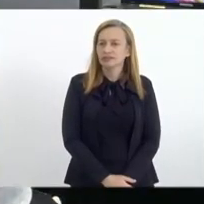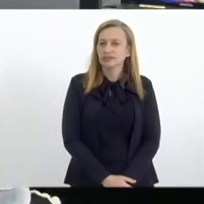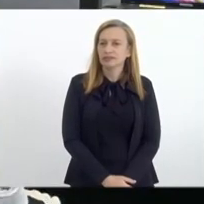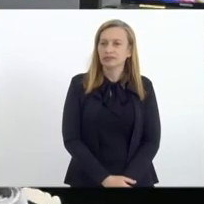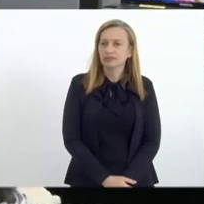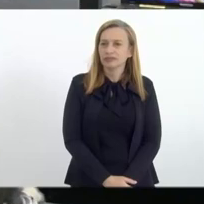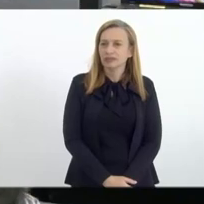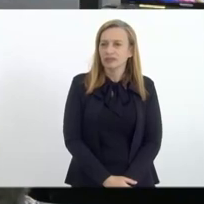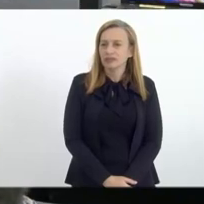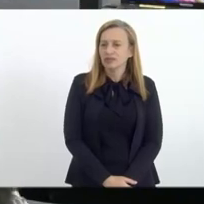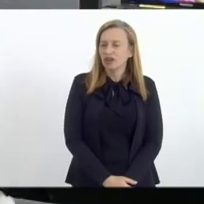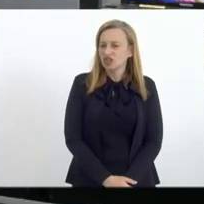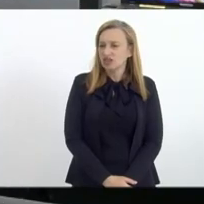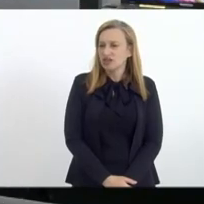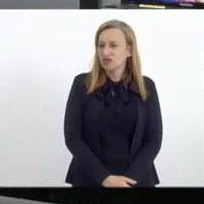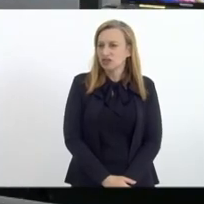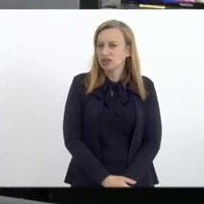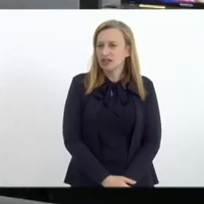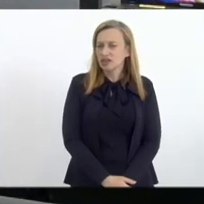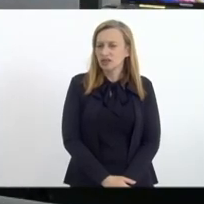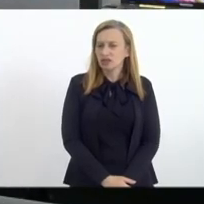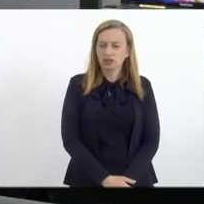O PLC tem